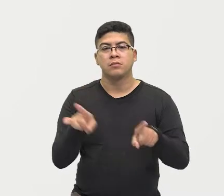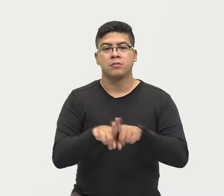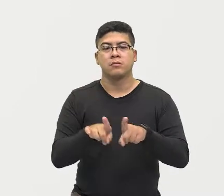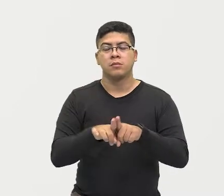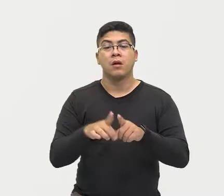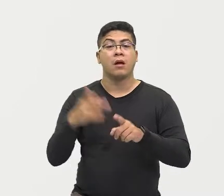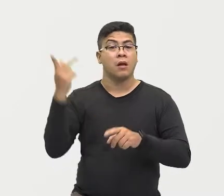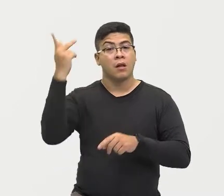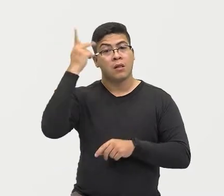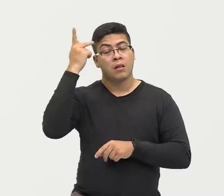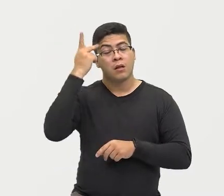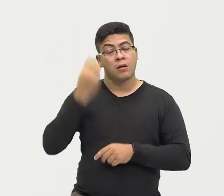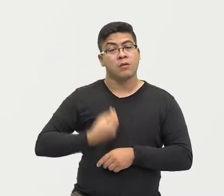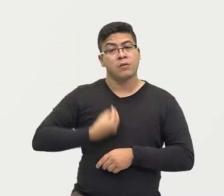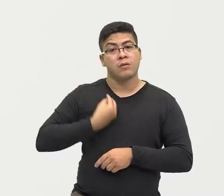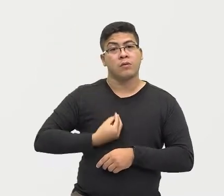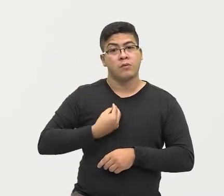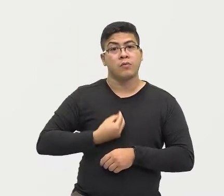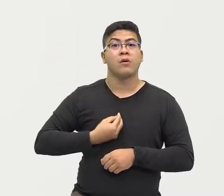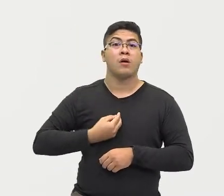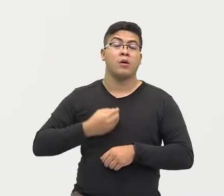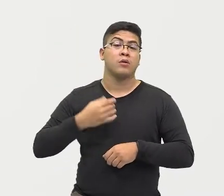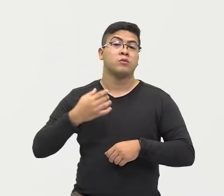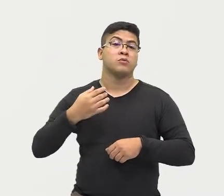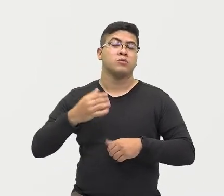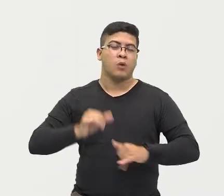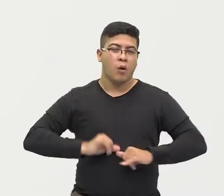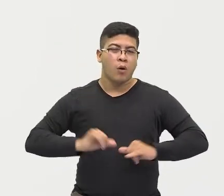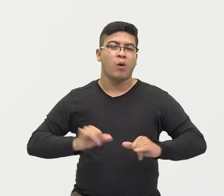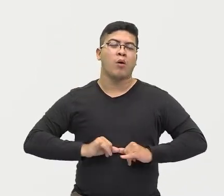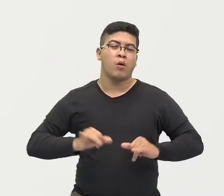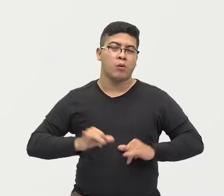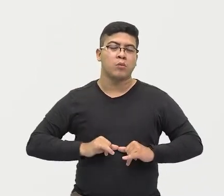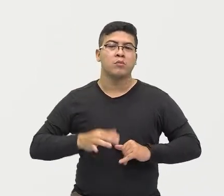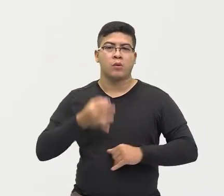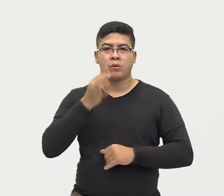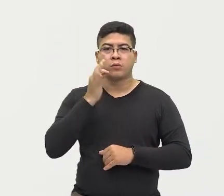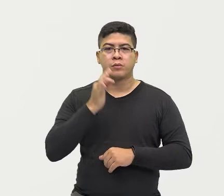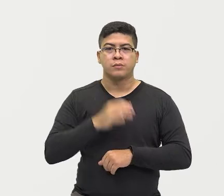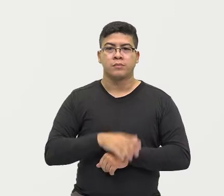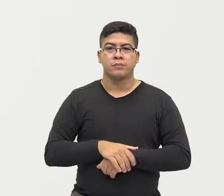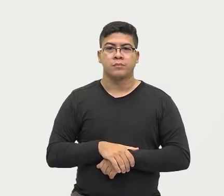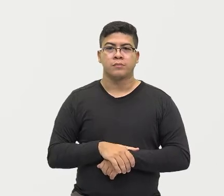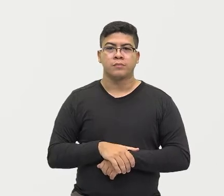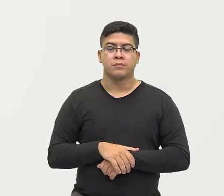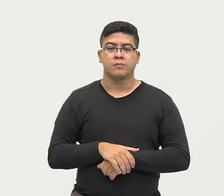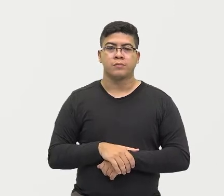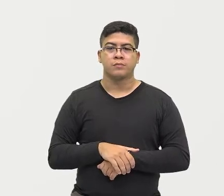de São Paulo, que está sofrendo com o problema do café. Olha só.